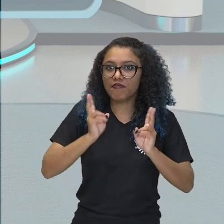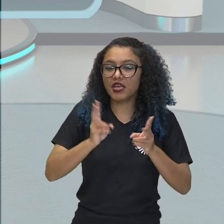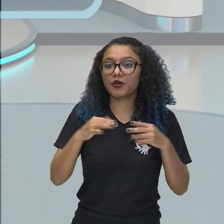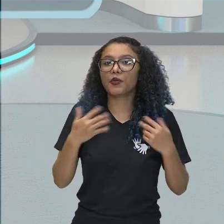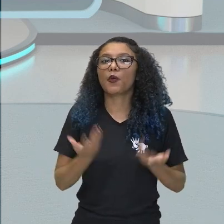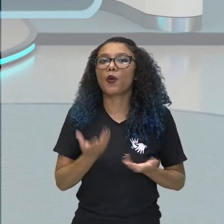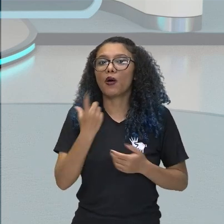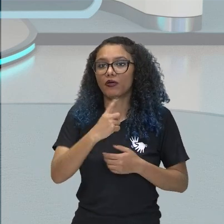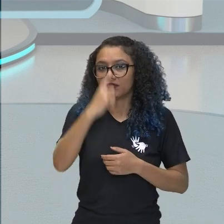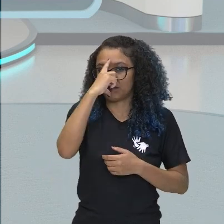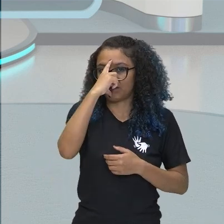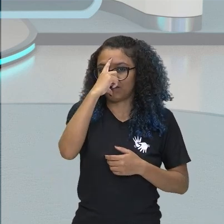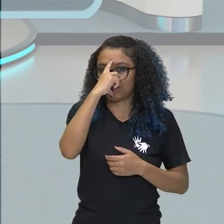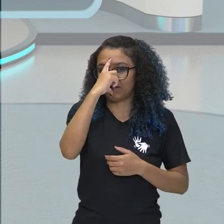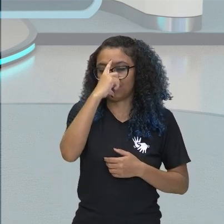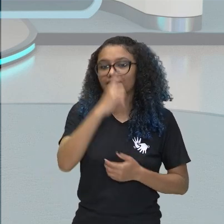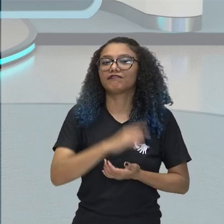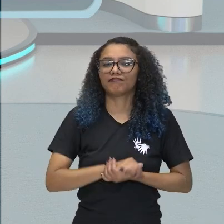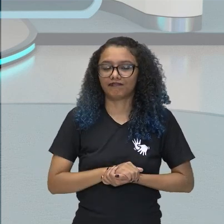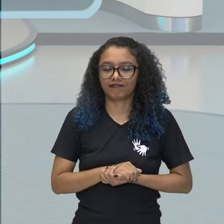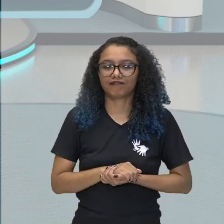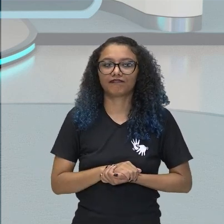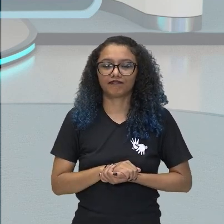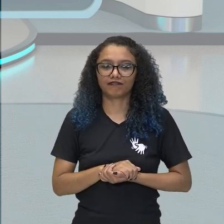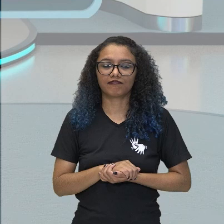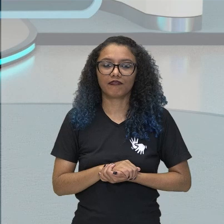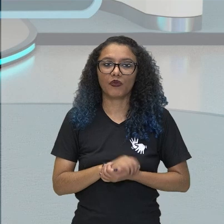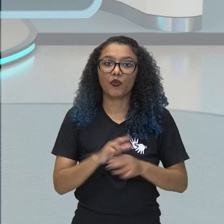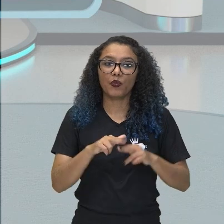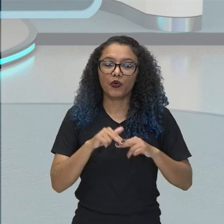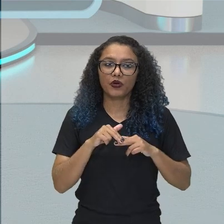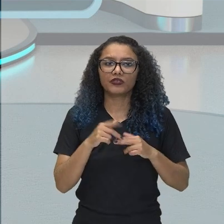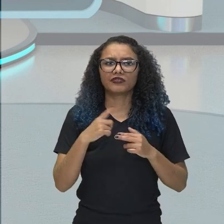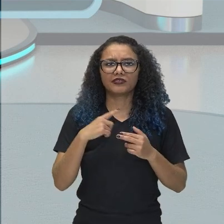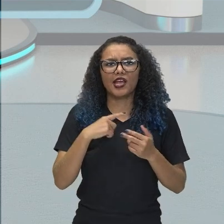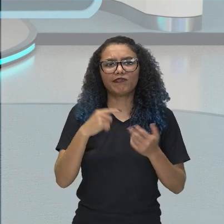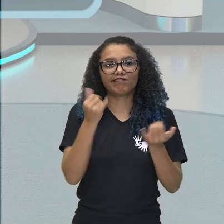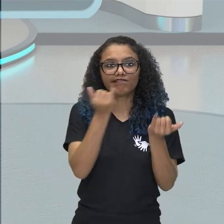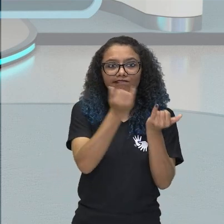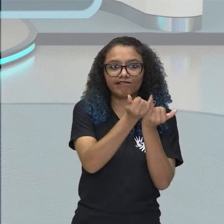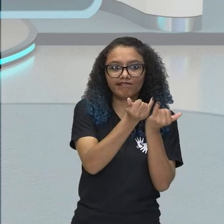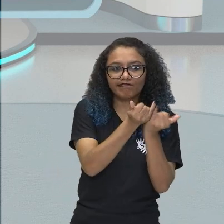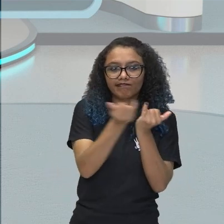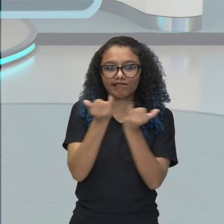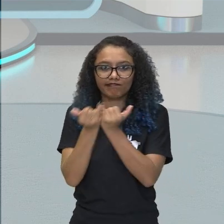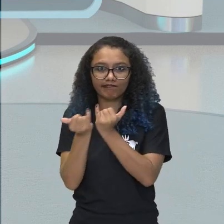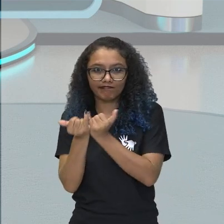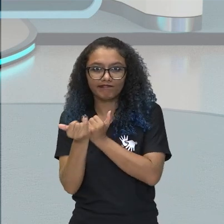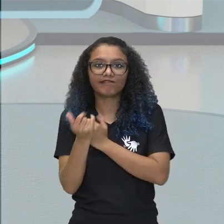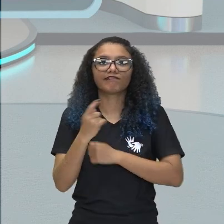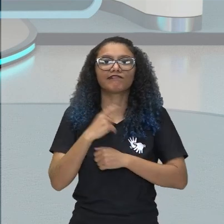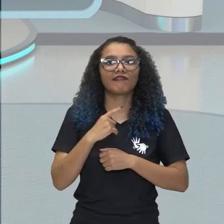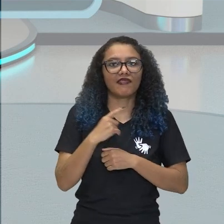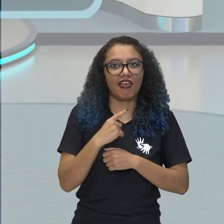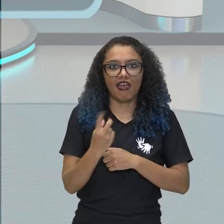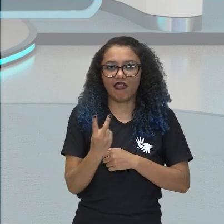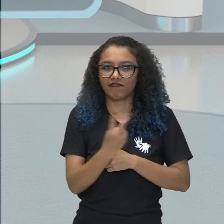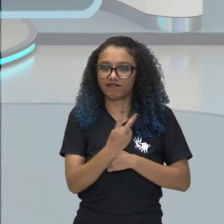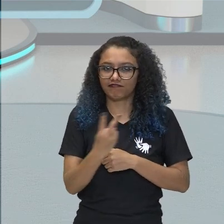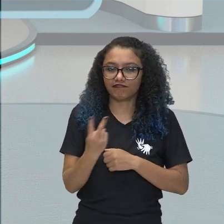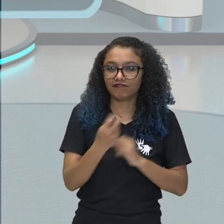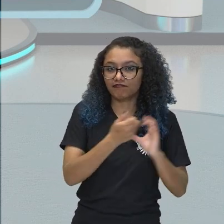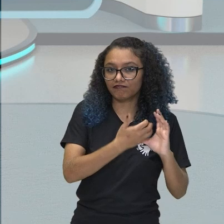foi o latim. Então é por isso que nós temos muitas semelhanças entre elas,